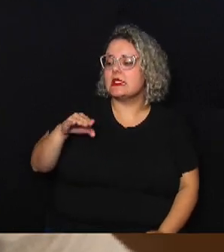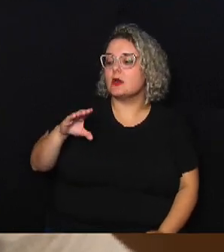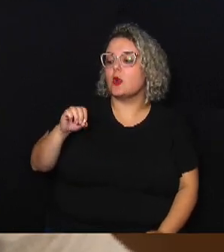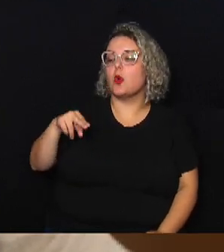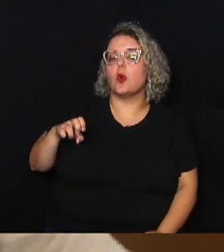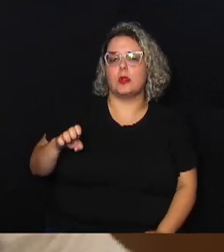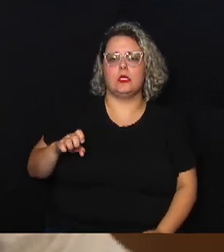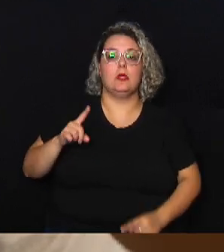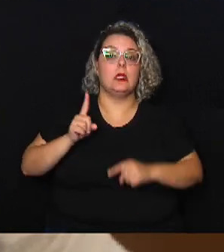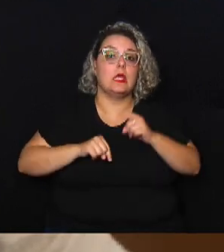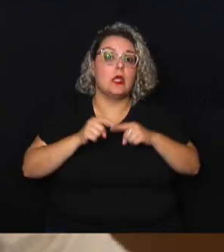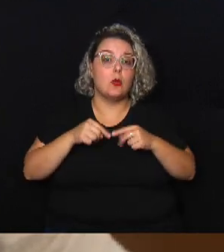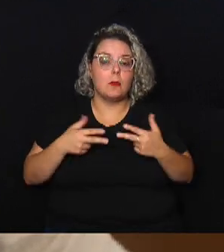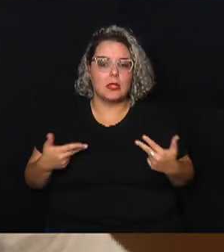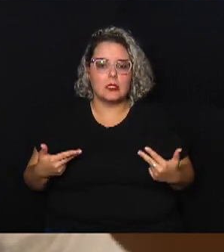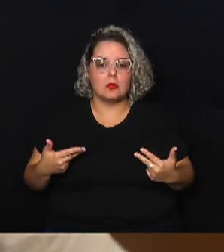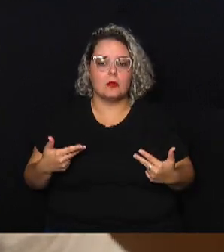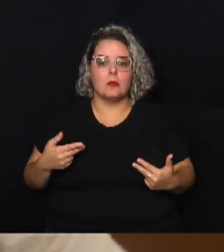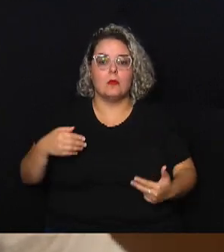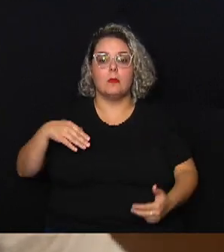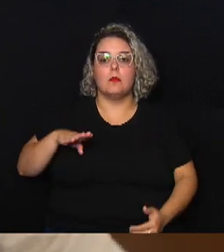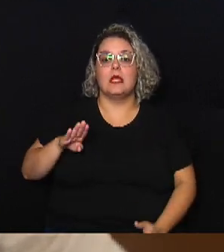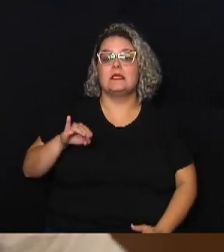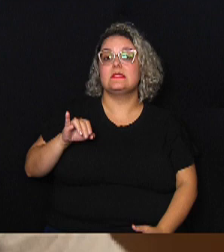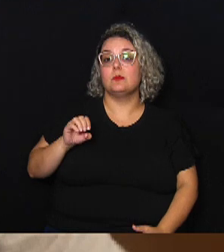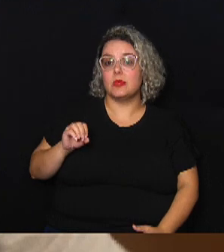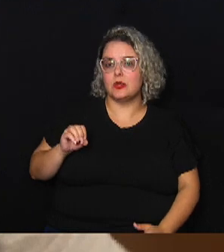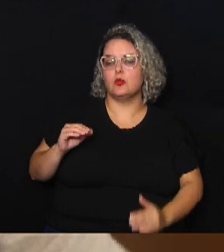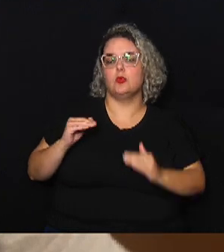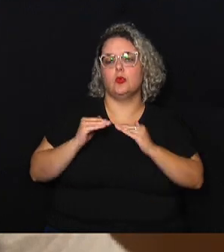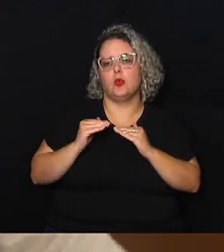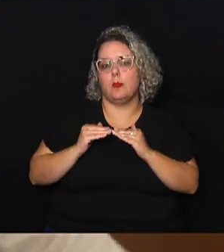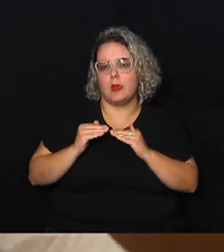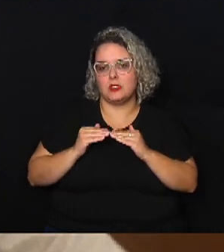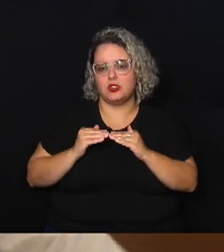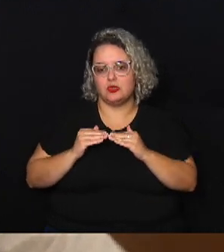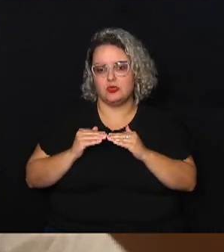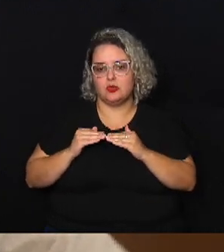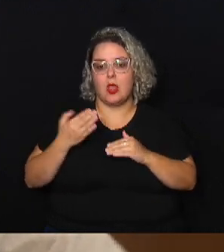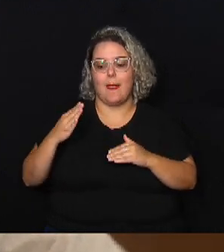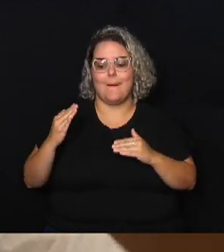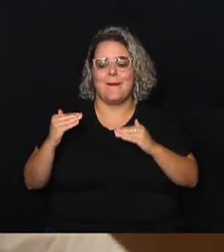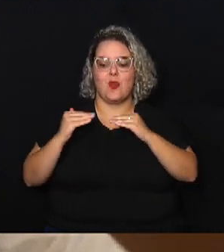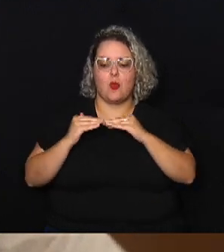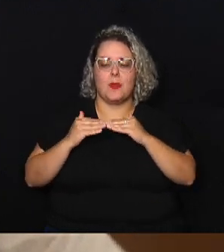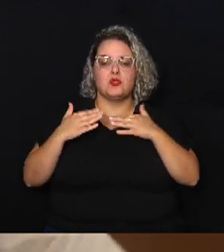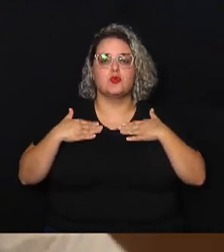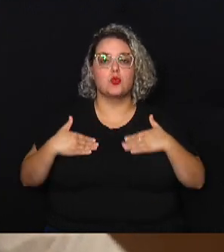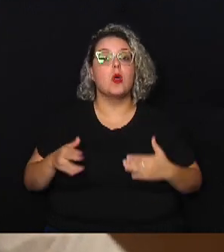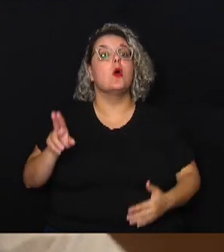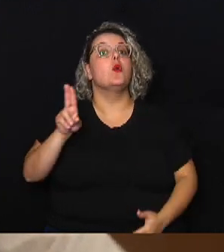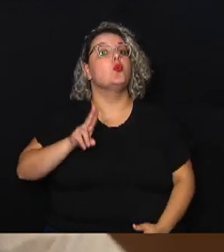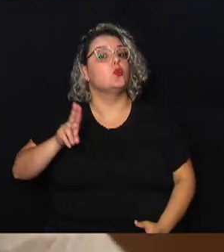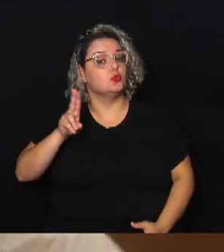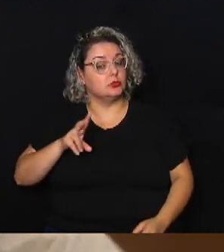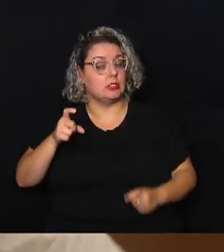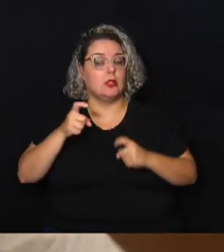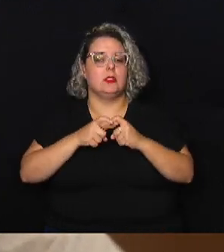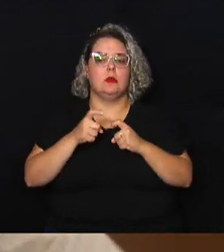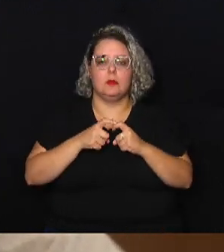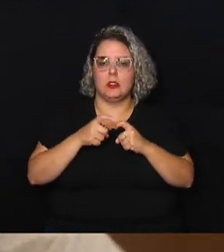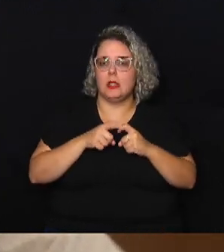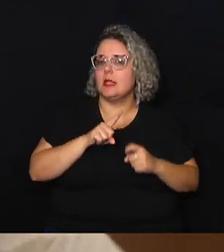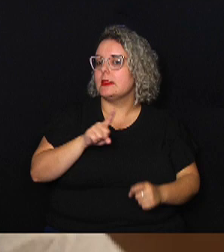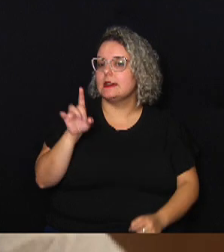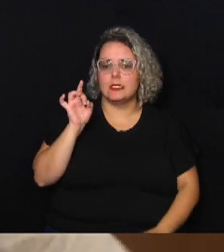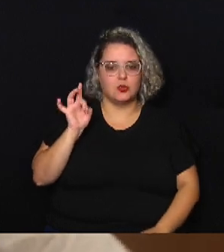materiais mais biocompatíveis. Então, assim, ele é muito utilizado na medicina. Então, não é